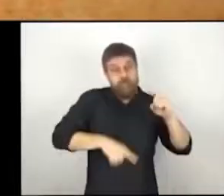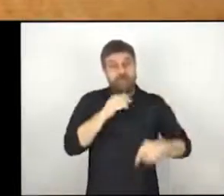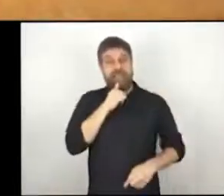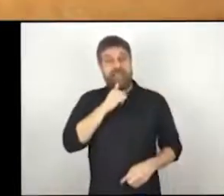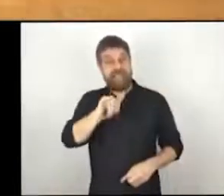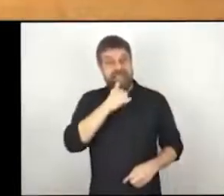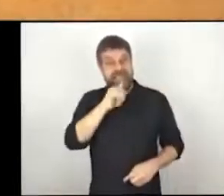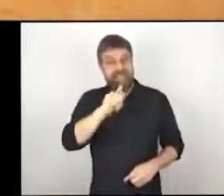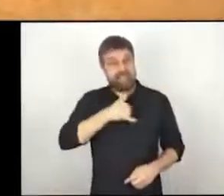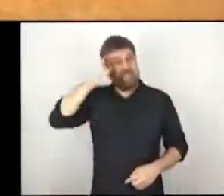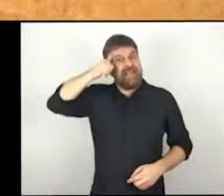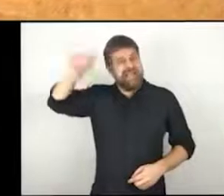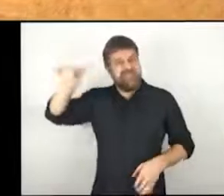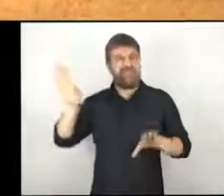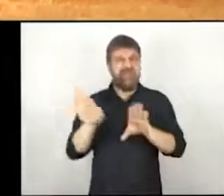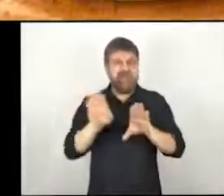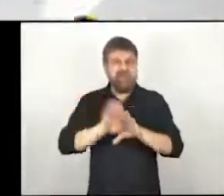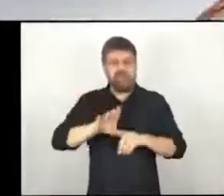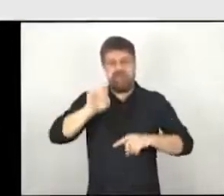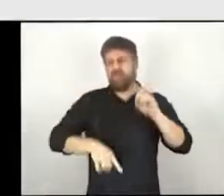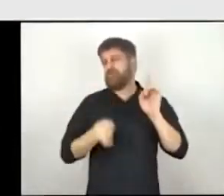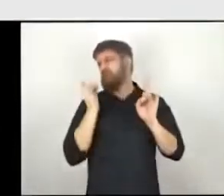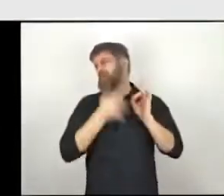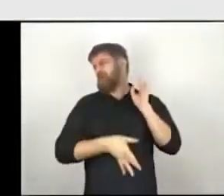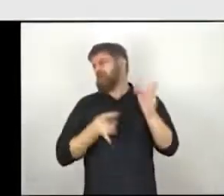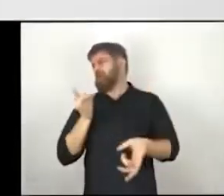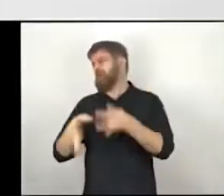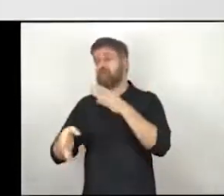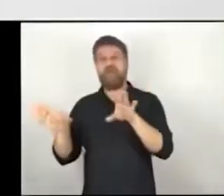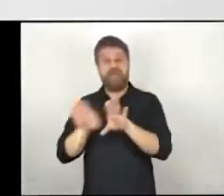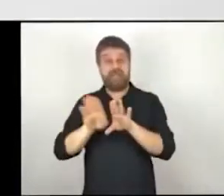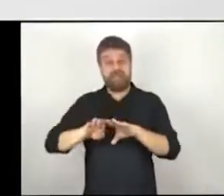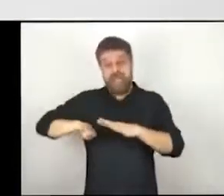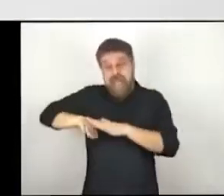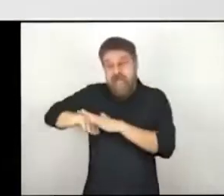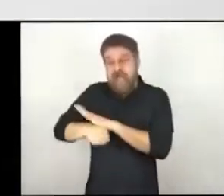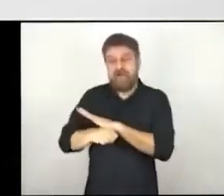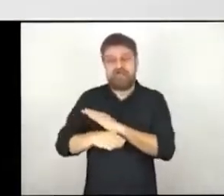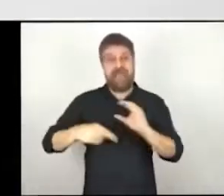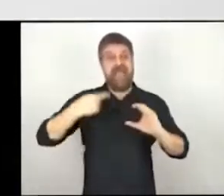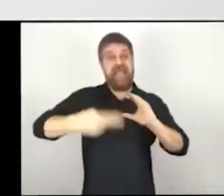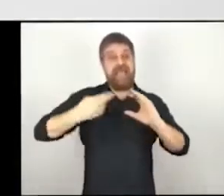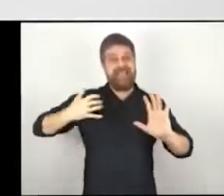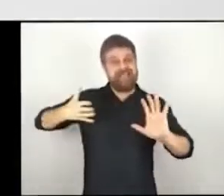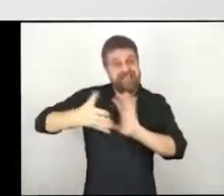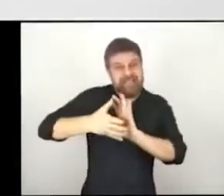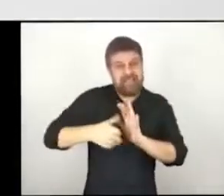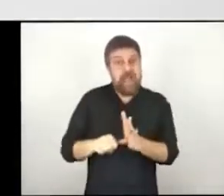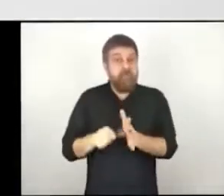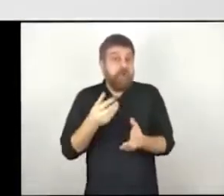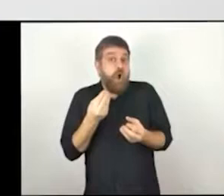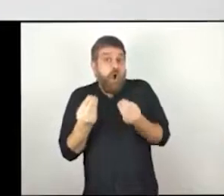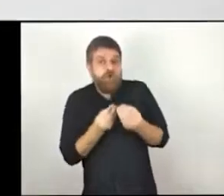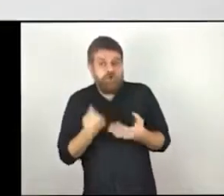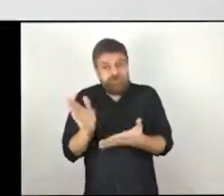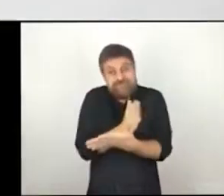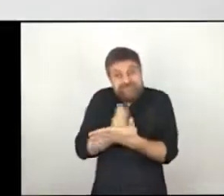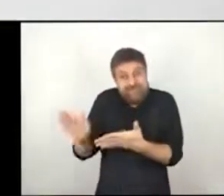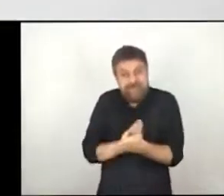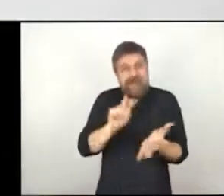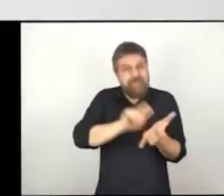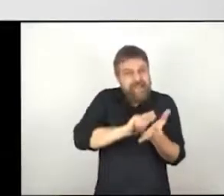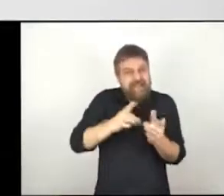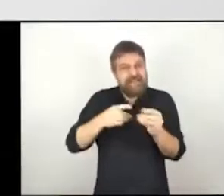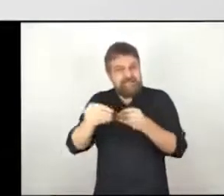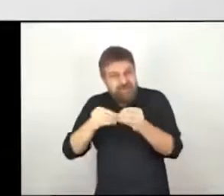que consomem mais energia, por exemplo, ou evitando produtos descartáveis. Também podemos adquirir o hábito de reciclar. A primeira etapa é a